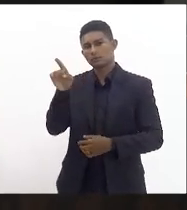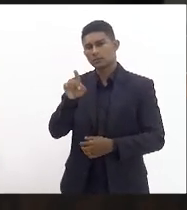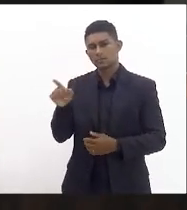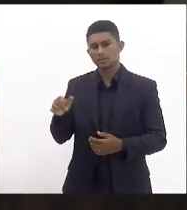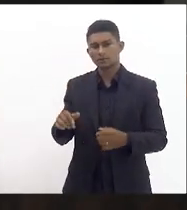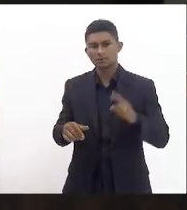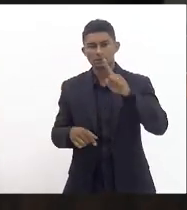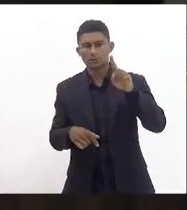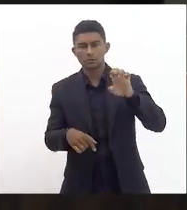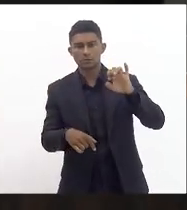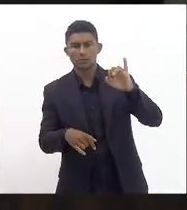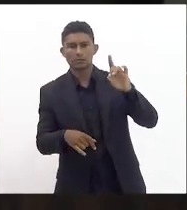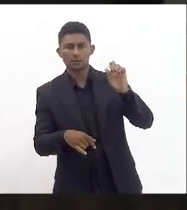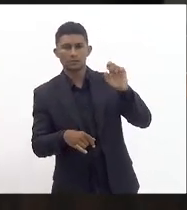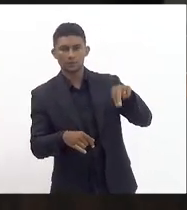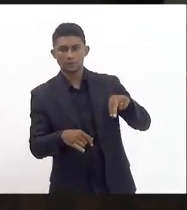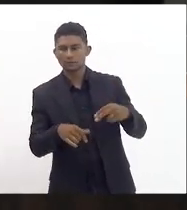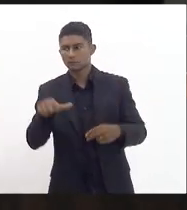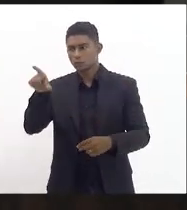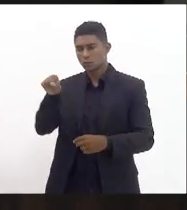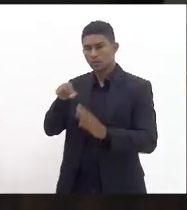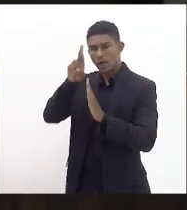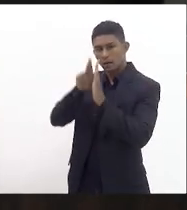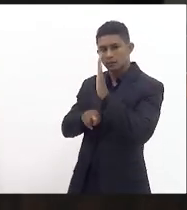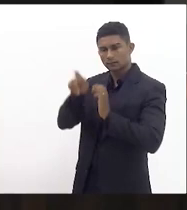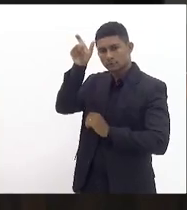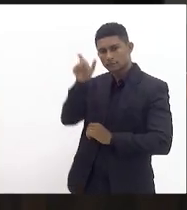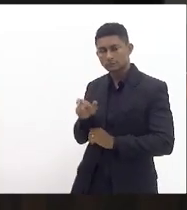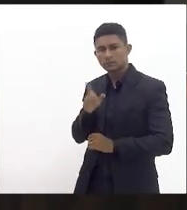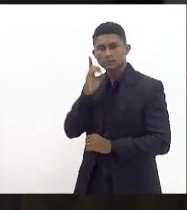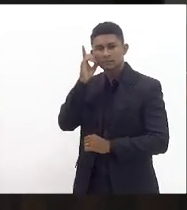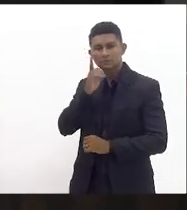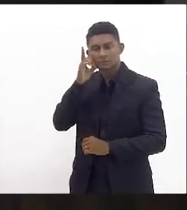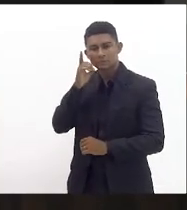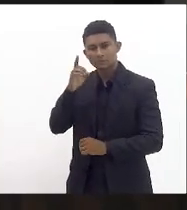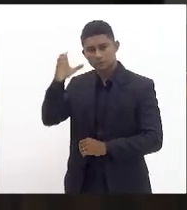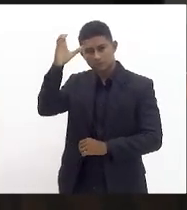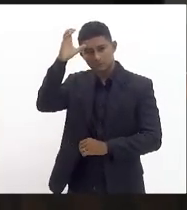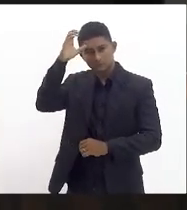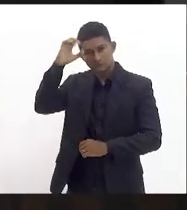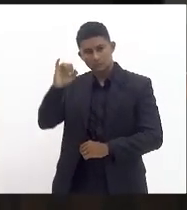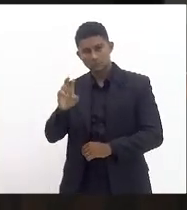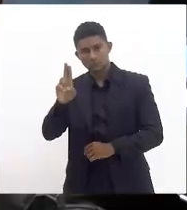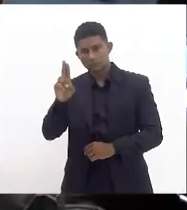Deputada Zeidan. Presidência designa a relatora, deputada Tia Ju.